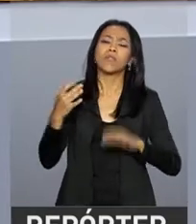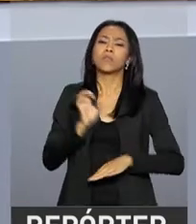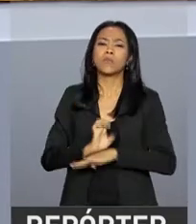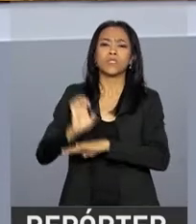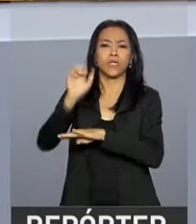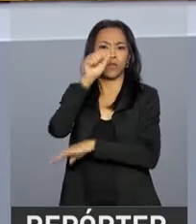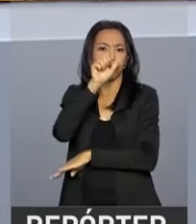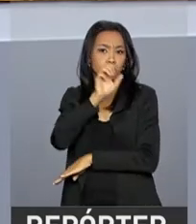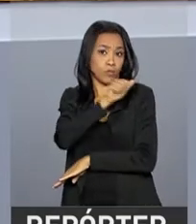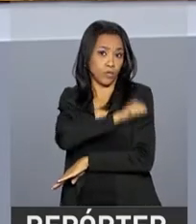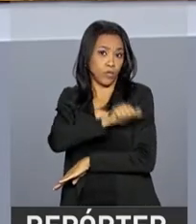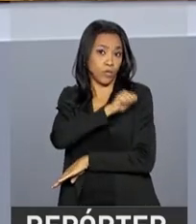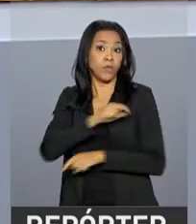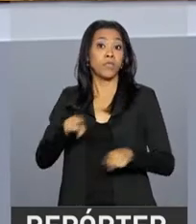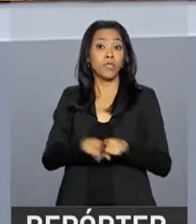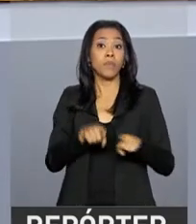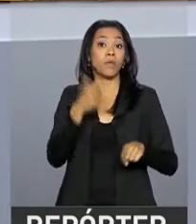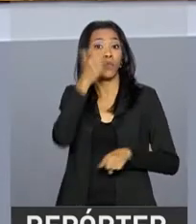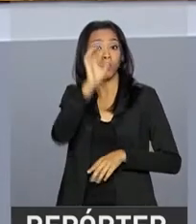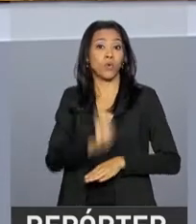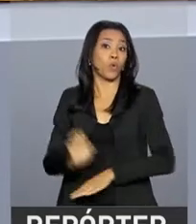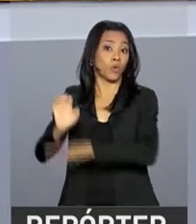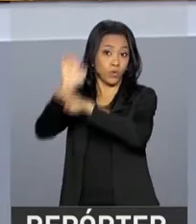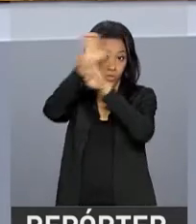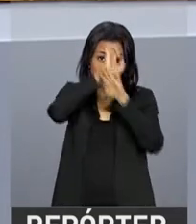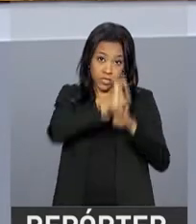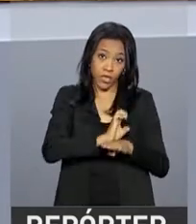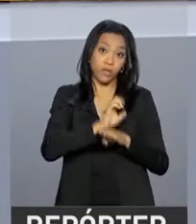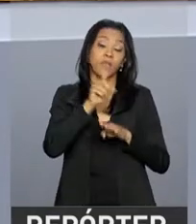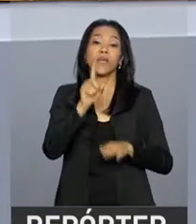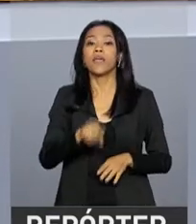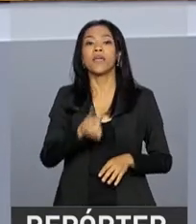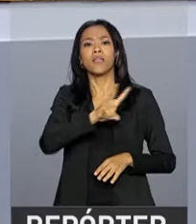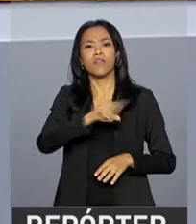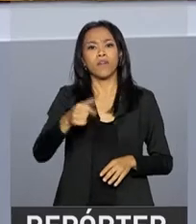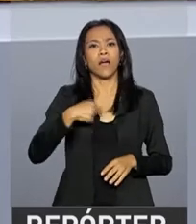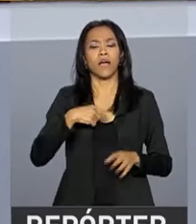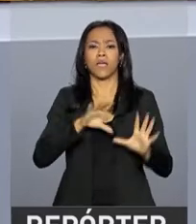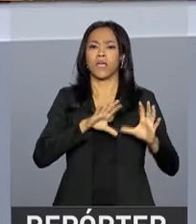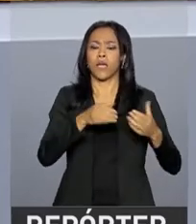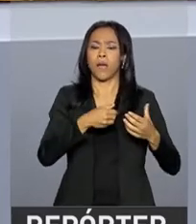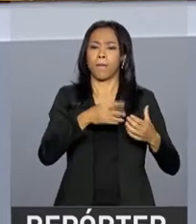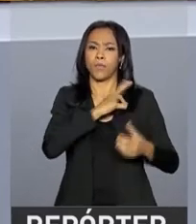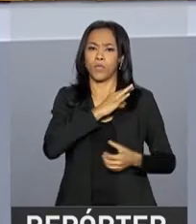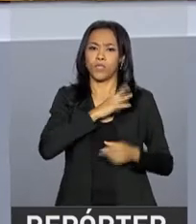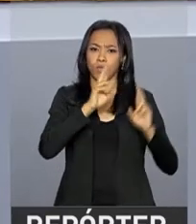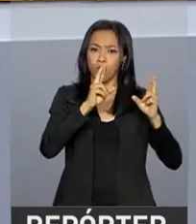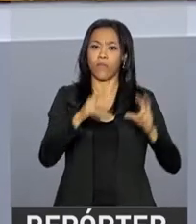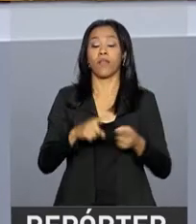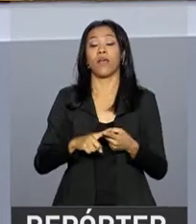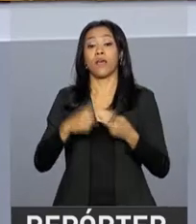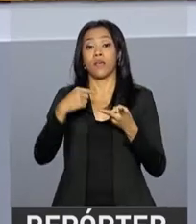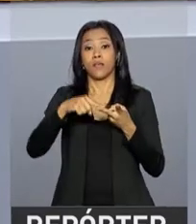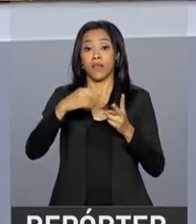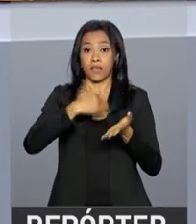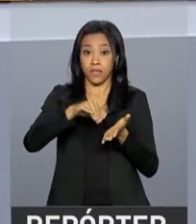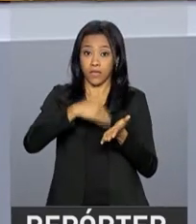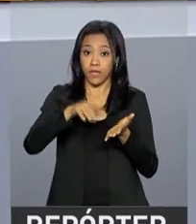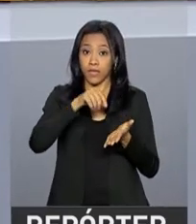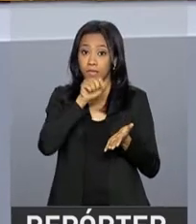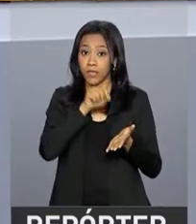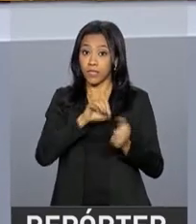estados o ministro junto vai comandar a polícia federal a polícia rodoviária federal a secretaria nacional de segurança pública